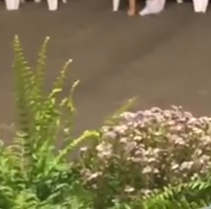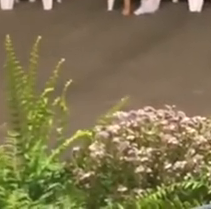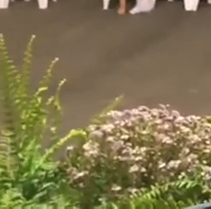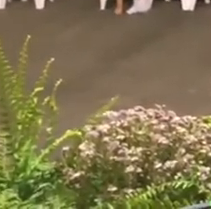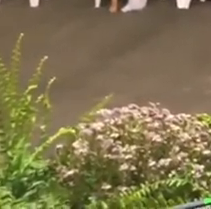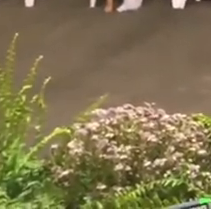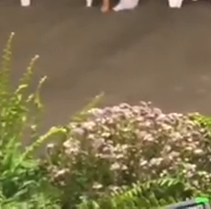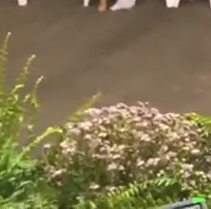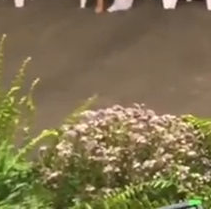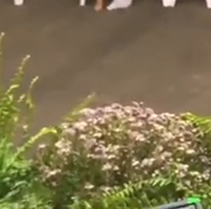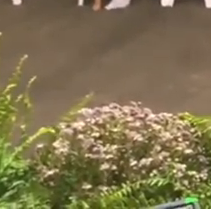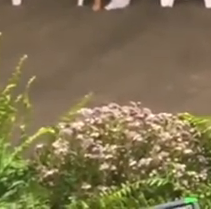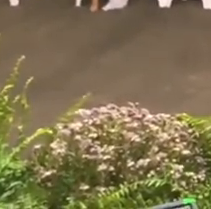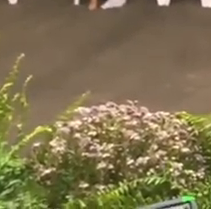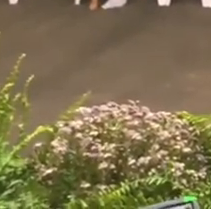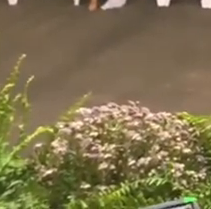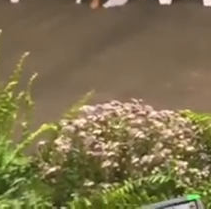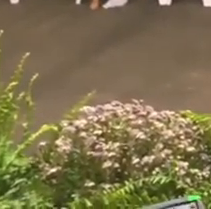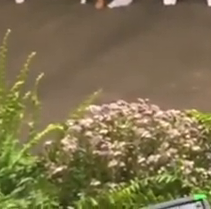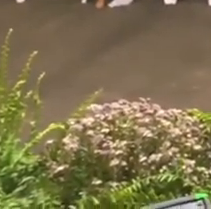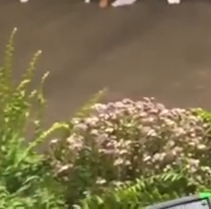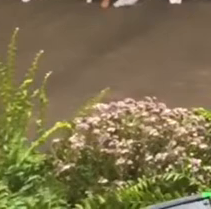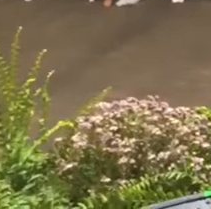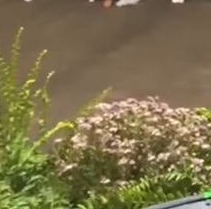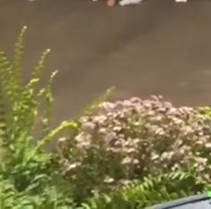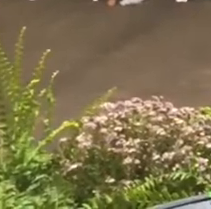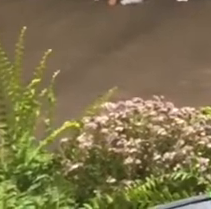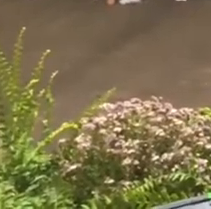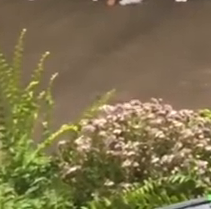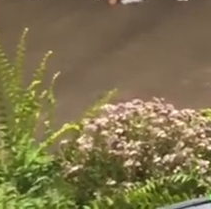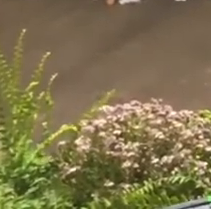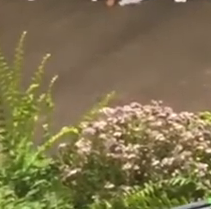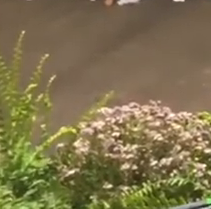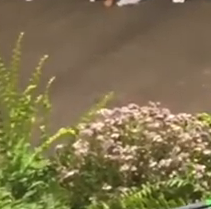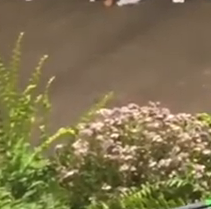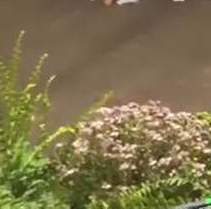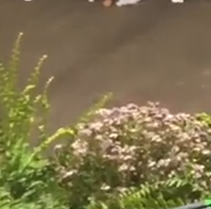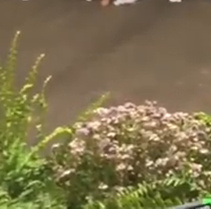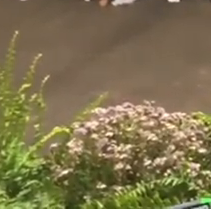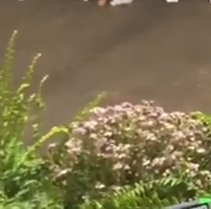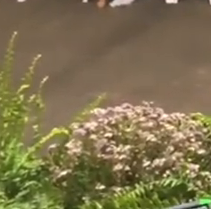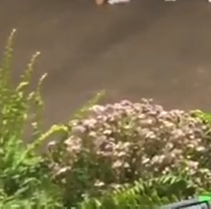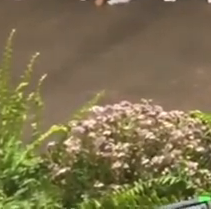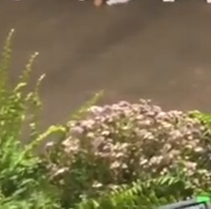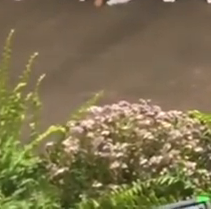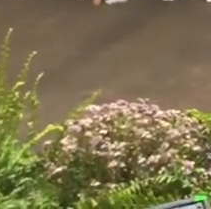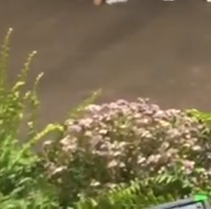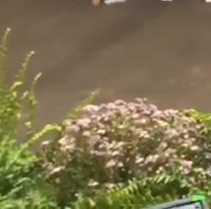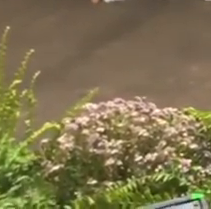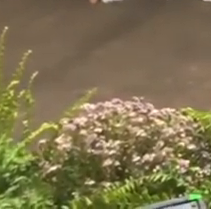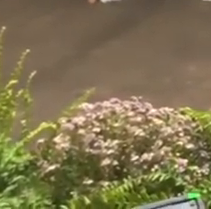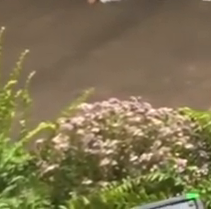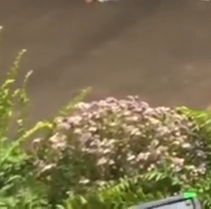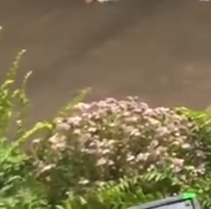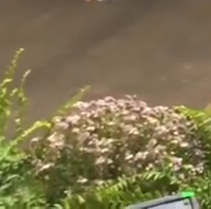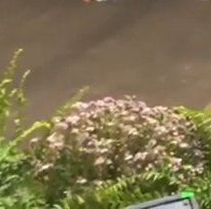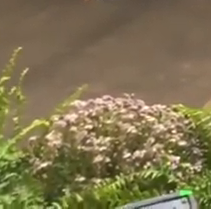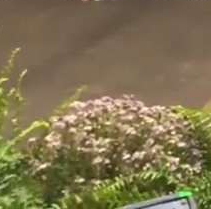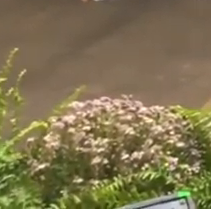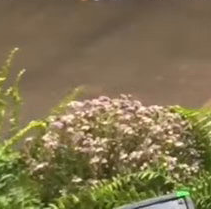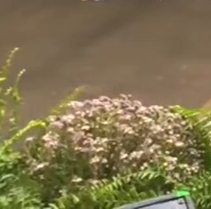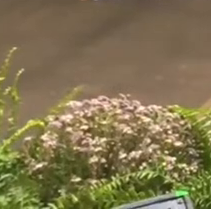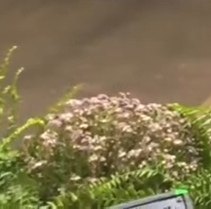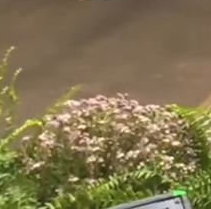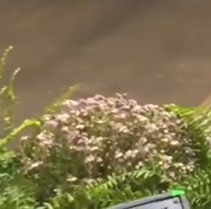nós teremos a participação do Pastor Clebson Bandeira trazendo a palavra do senhor e cantando a netinha aqui da cidade de Ariquemes